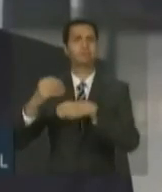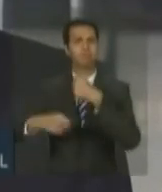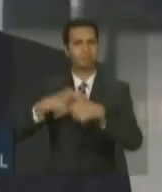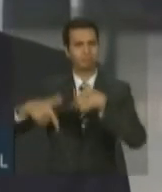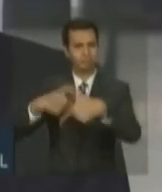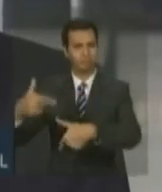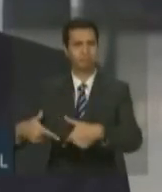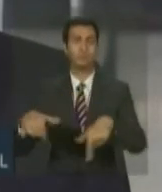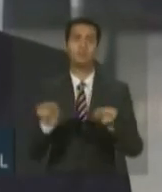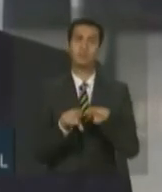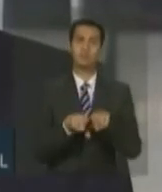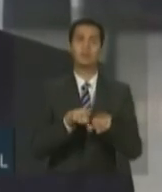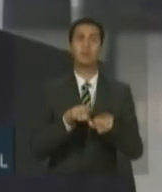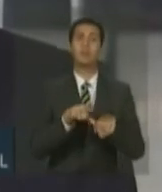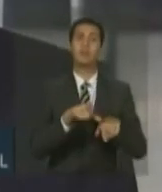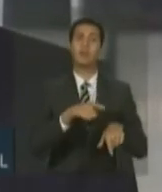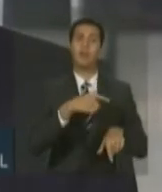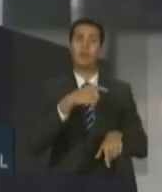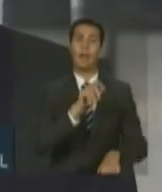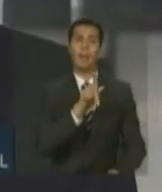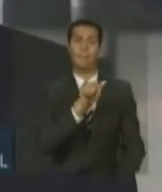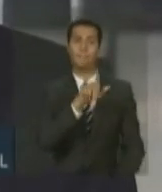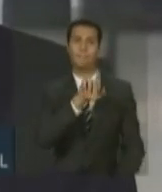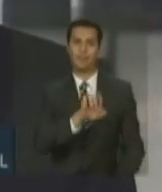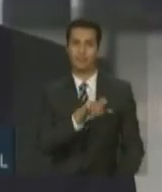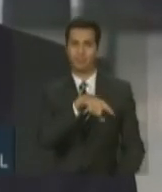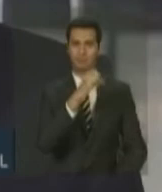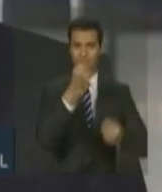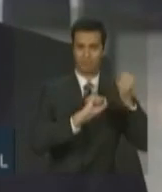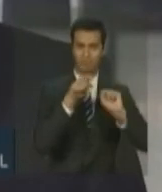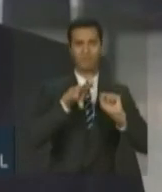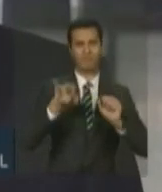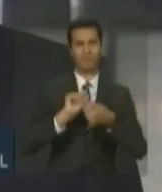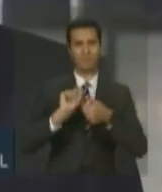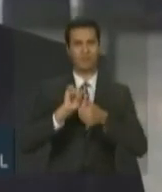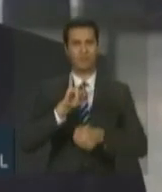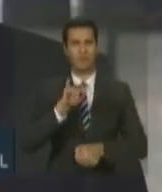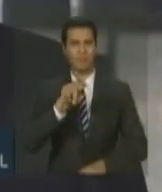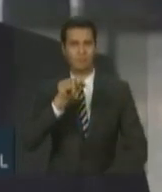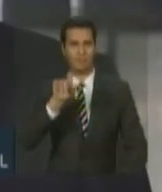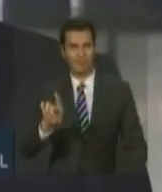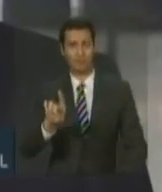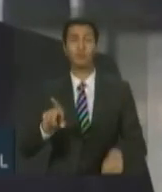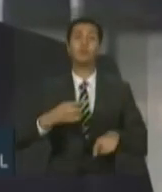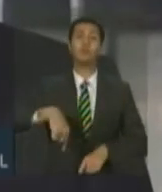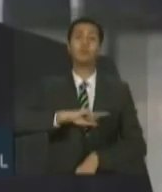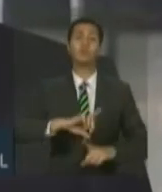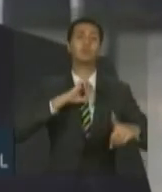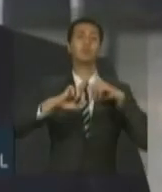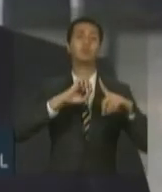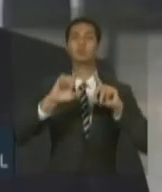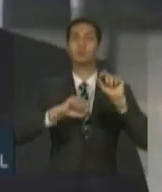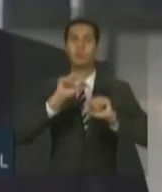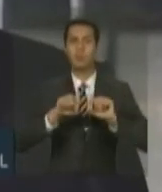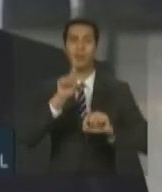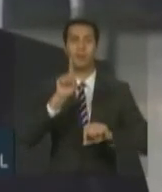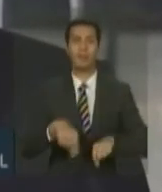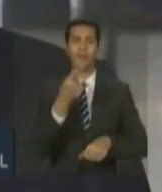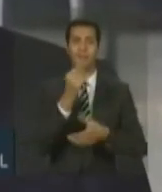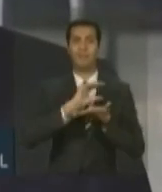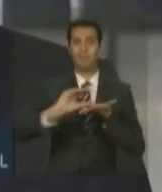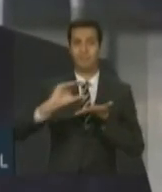junto com a Foxconn. O que nós estamos discutindo com ele é, nesses 6 meses, é um investimento muito